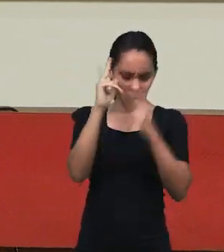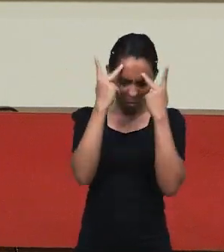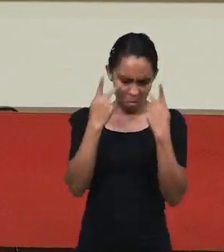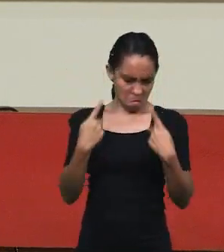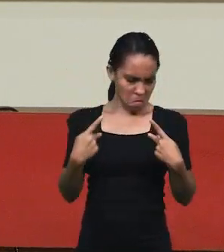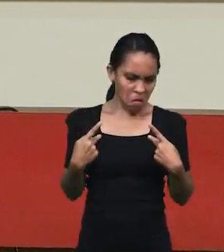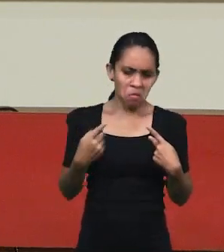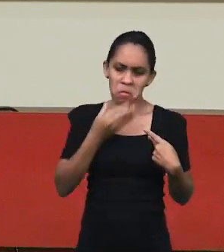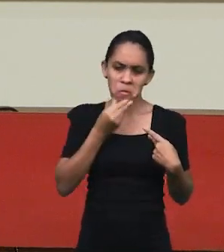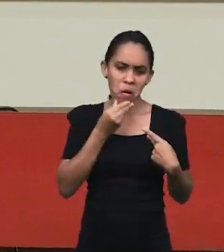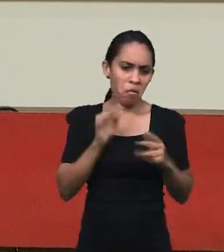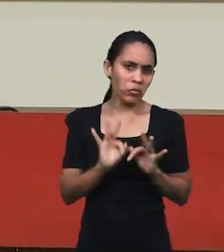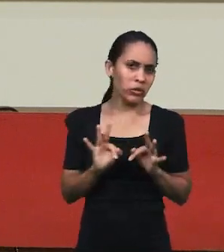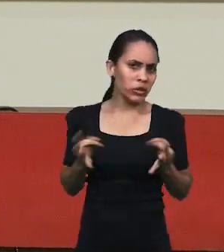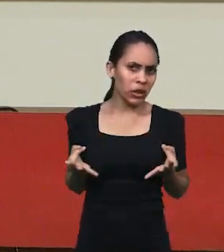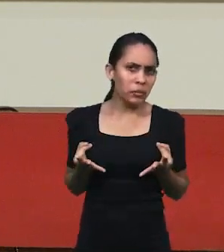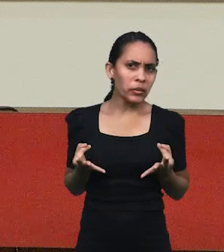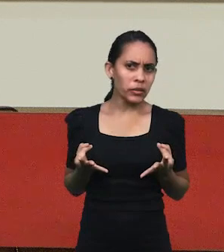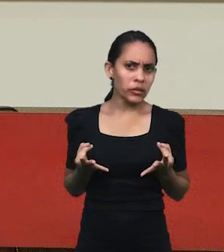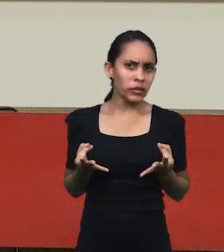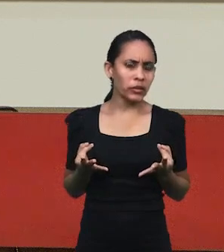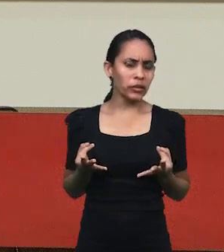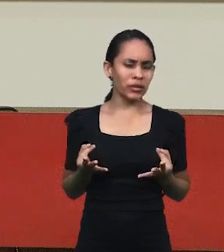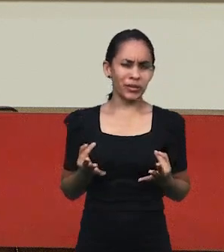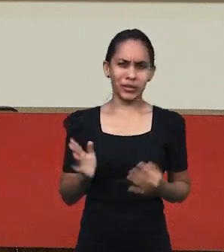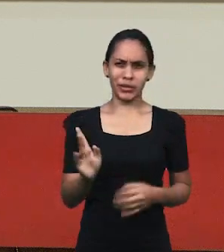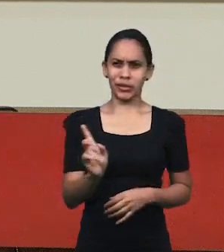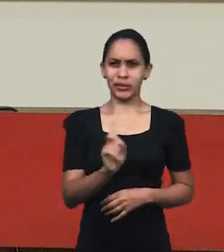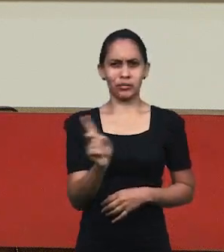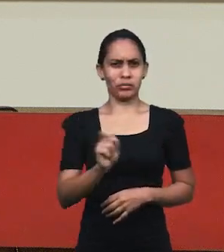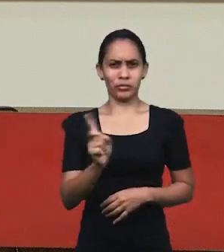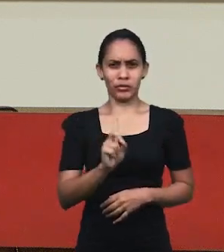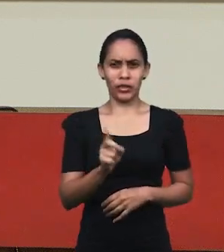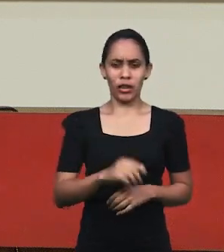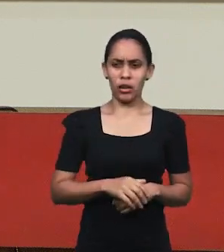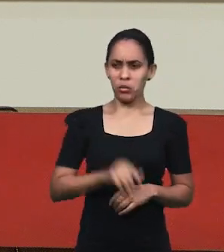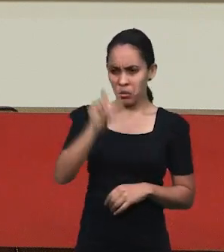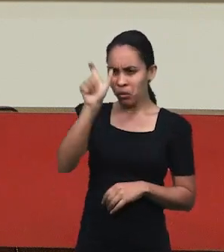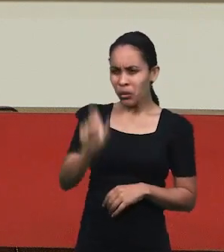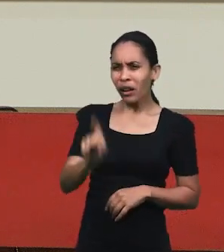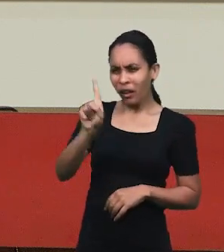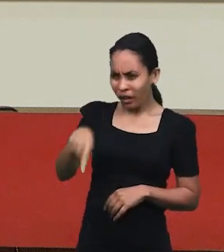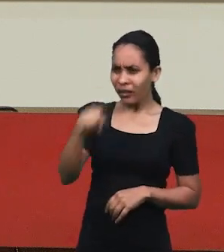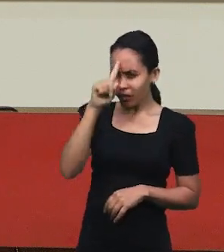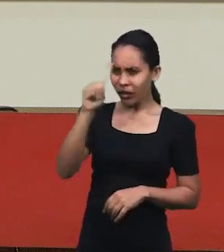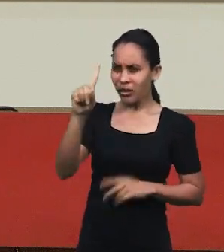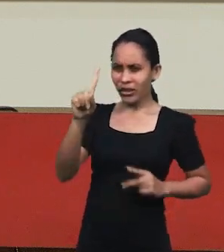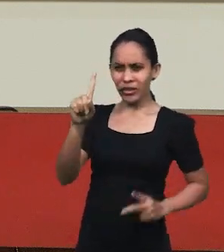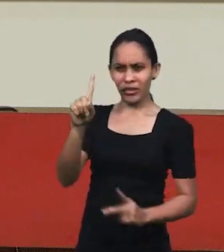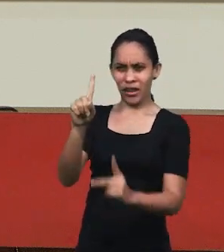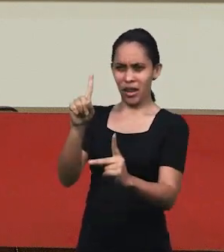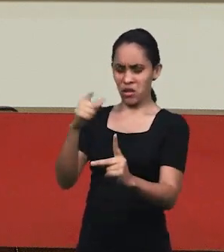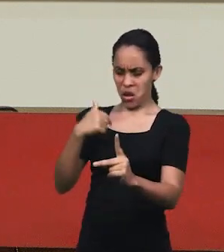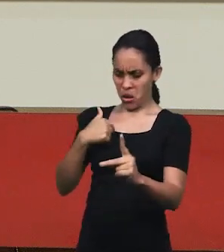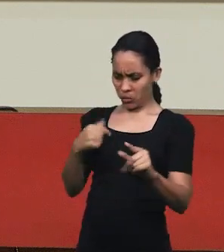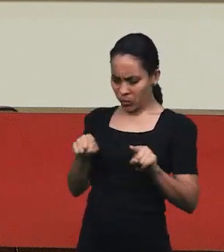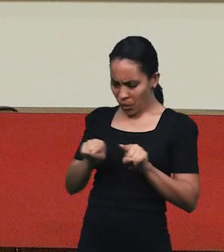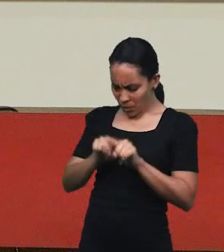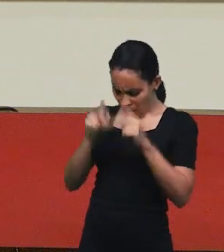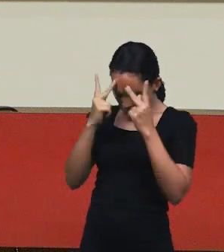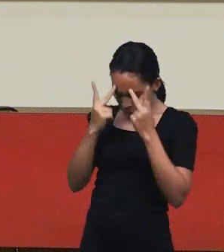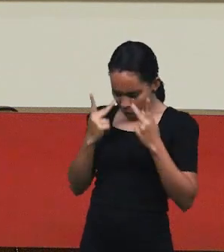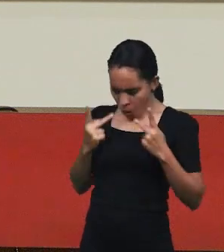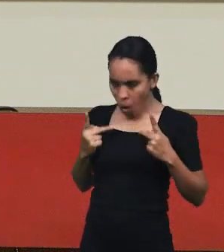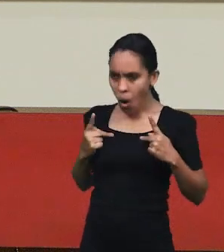não era só um homem ou um carpinteiro de Nazaré. Não, Senhor, tu és Deus, tu és eterno.